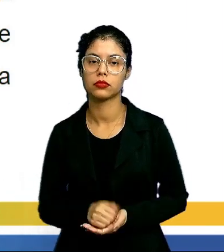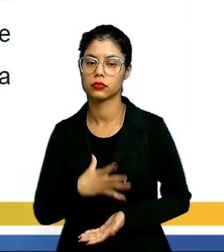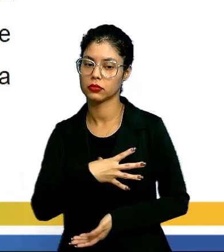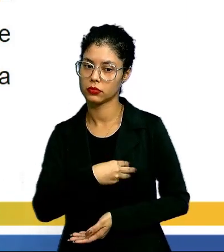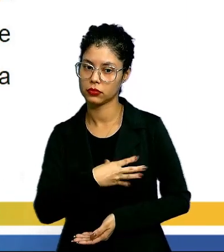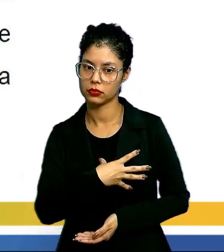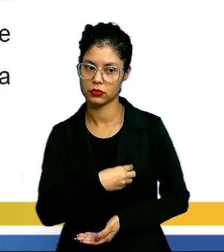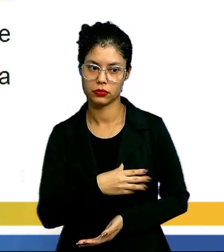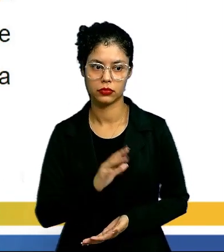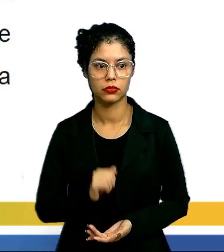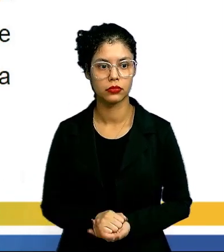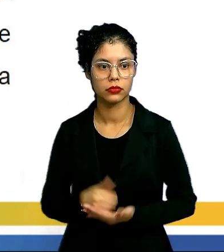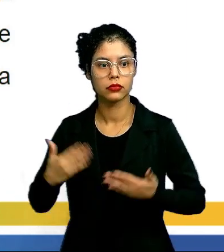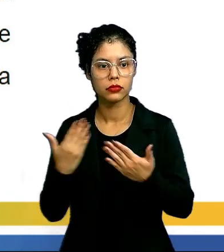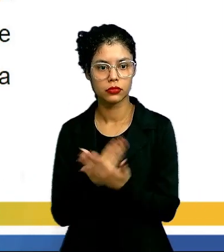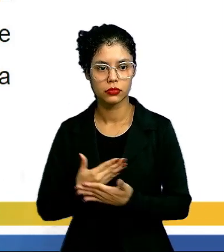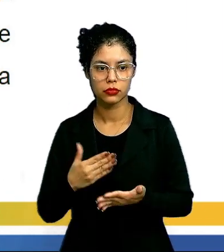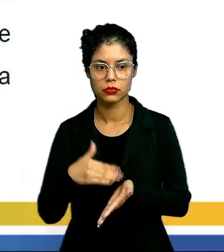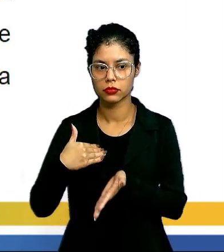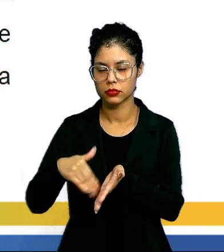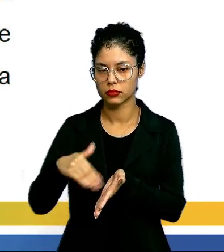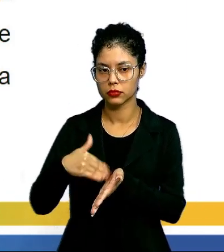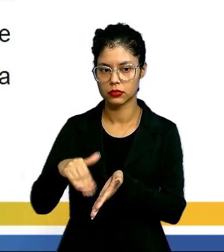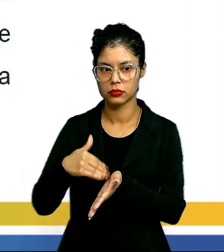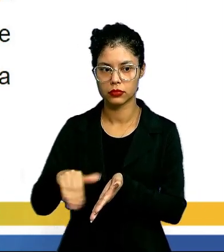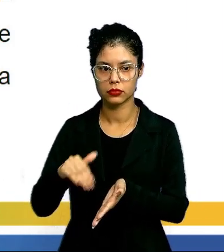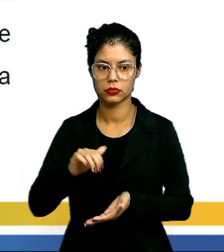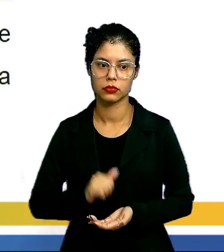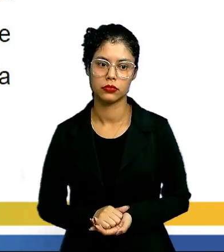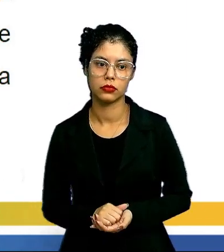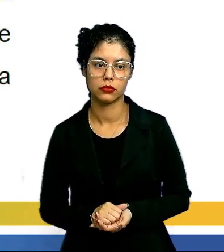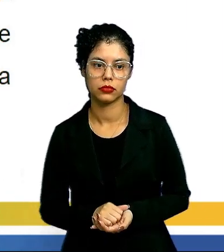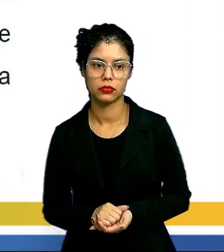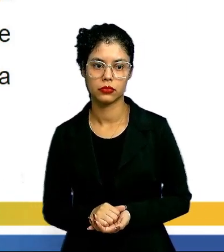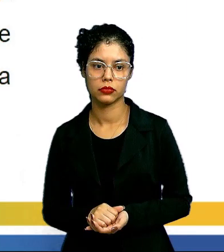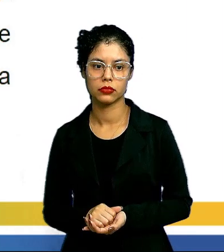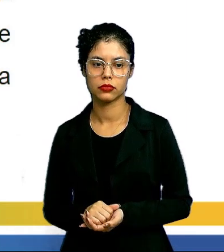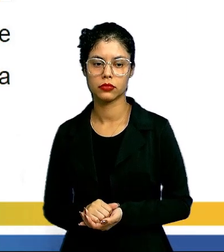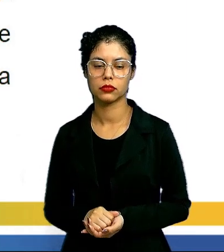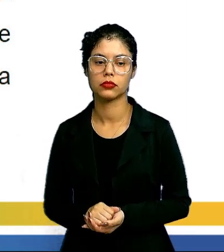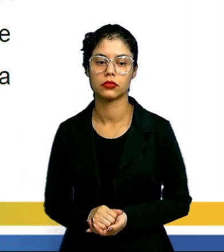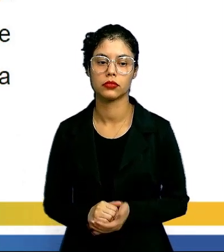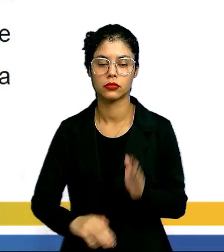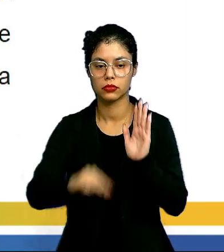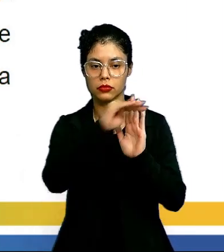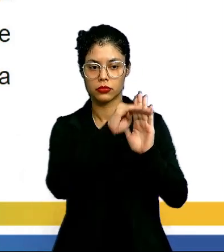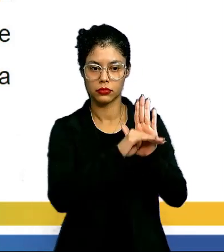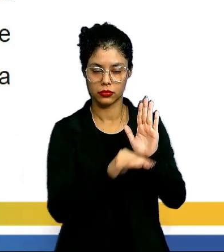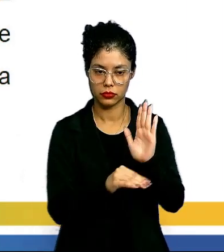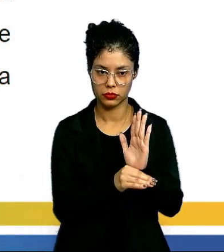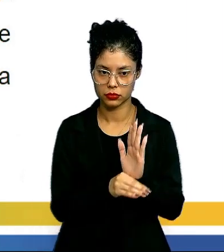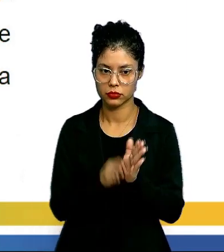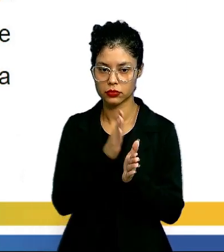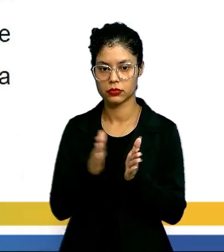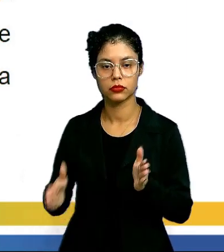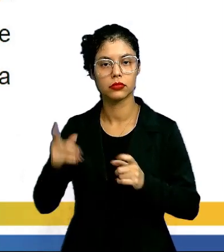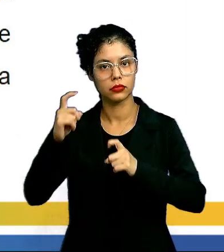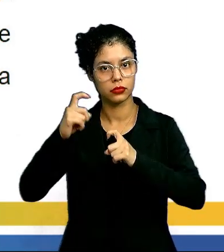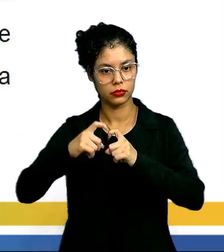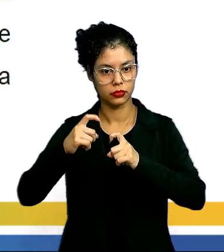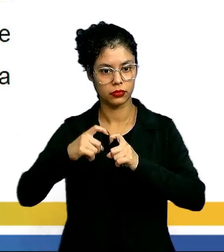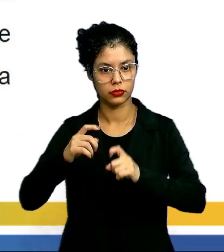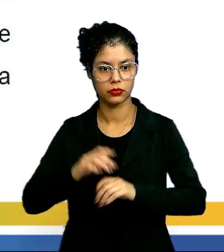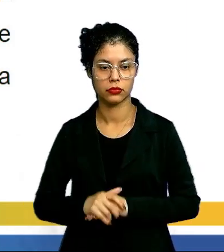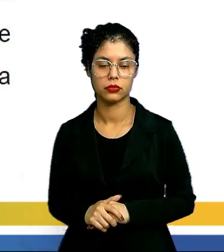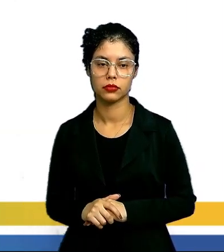em fase de amamentação. Cuidados de administração. Siga a